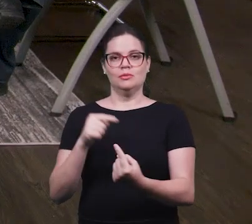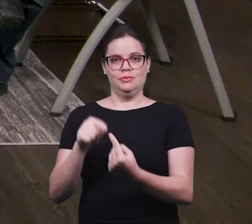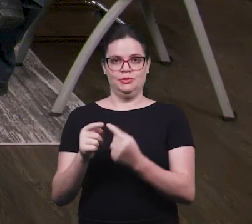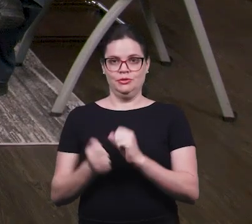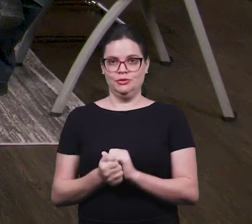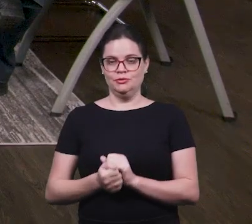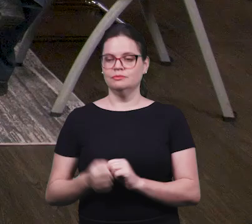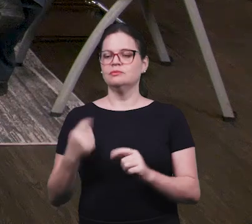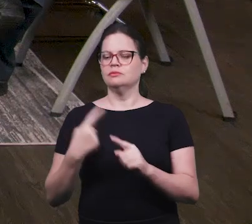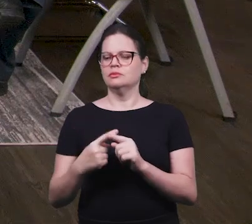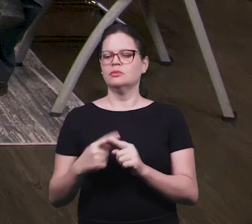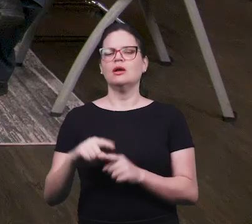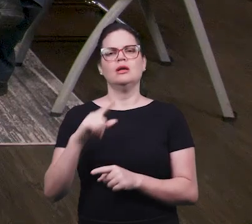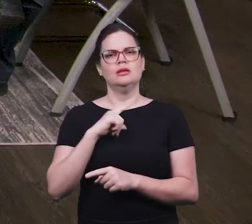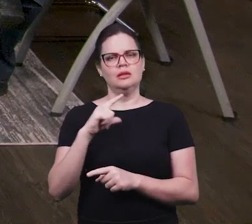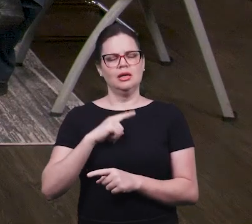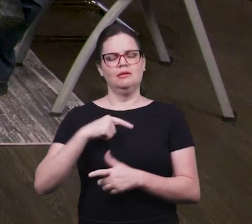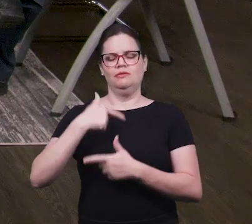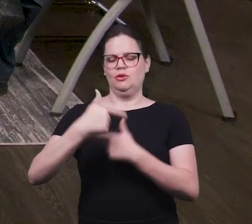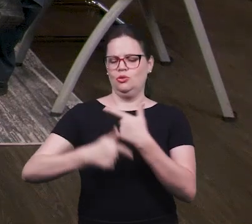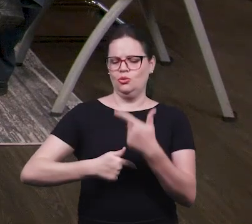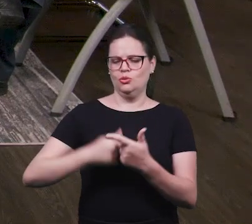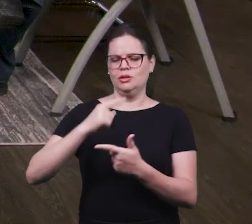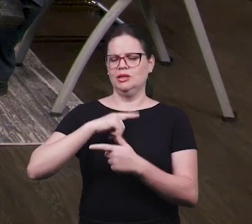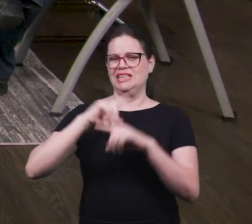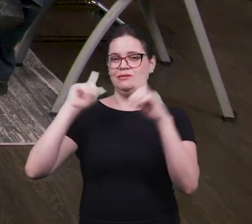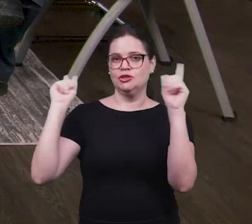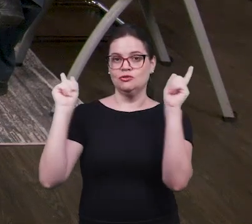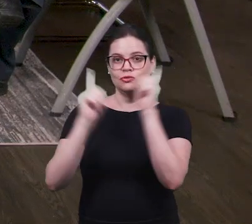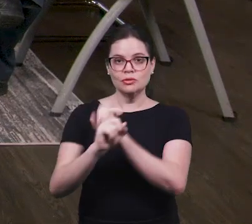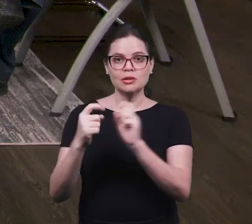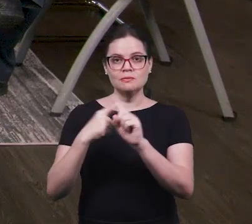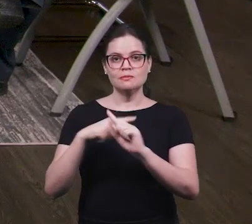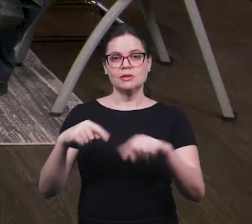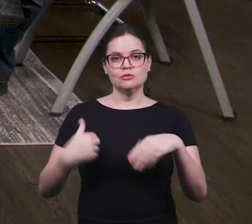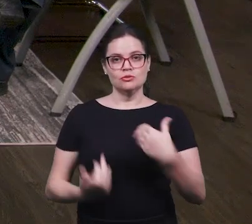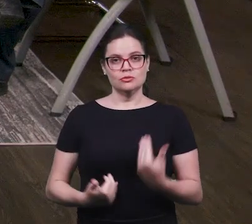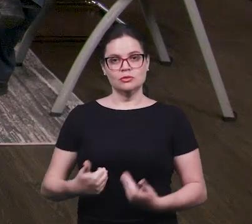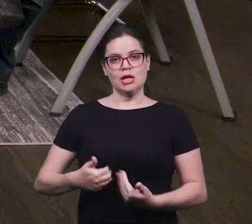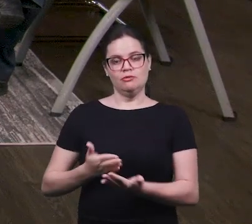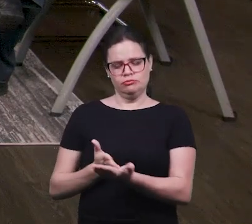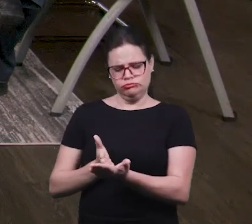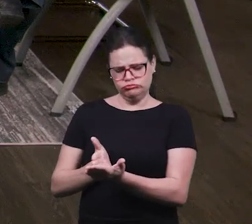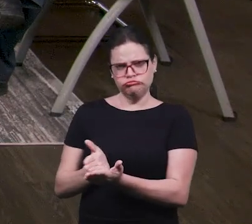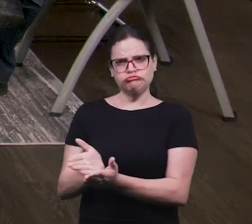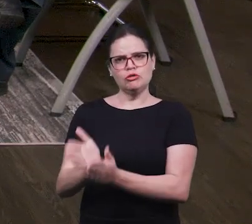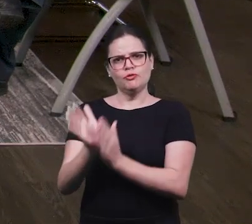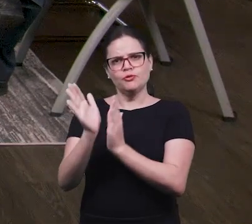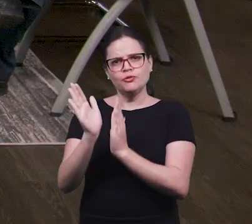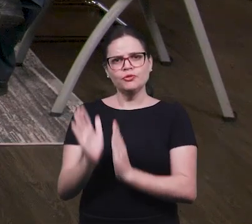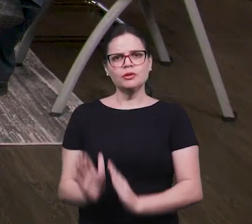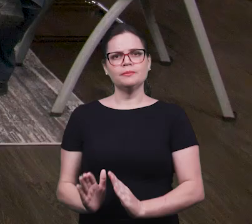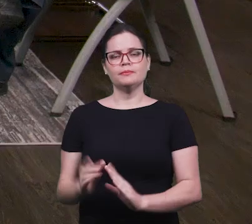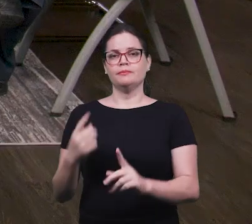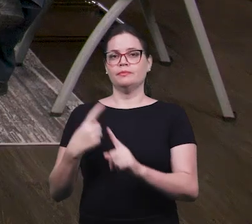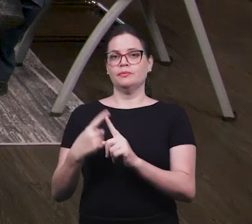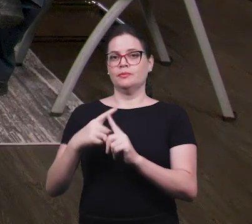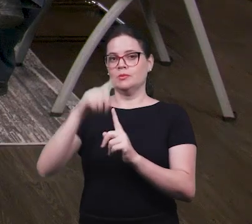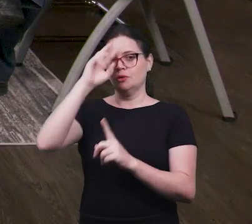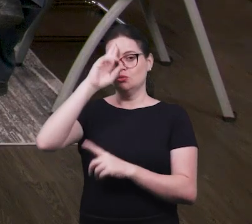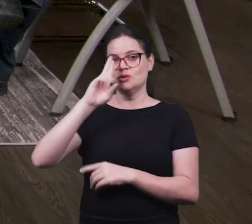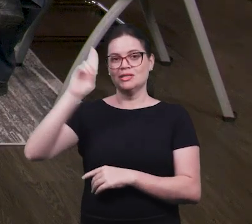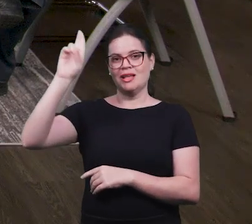as grandes dificuldades, as grandes lutas, mas ela se manteve porque o Senhor da igreja estava e